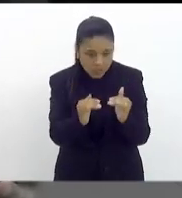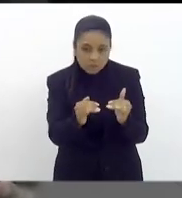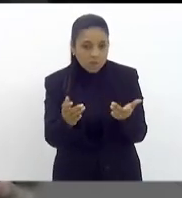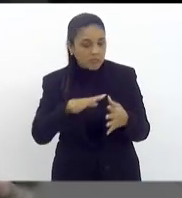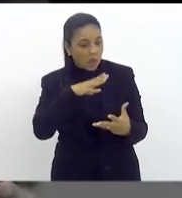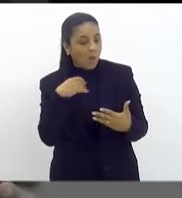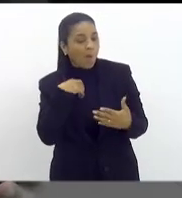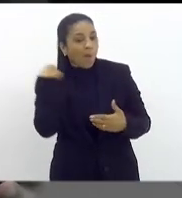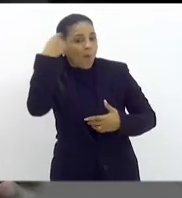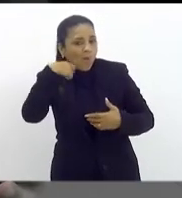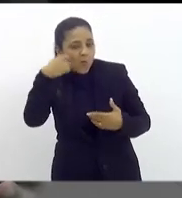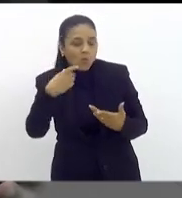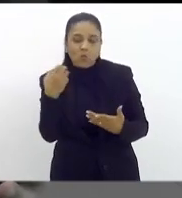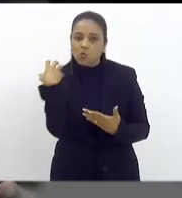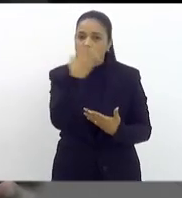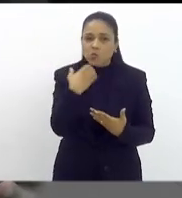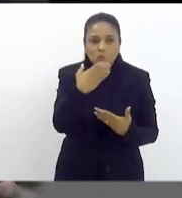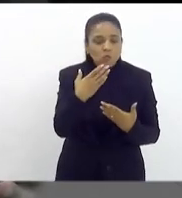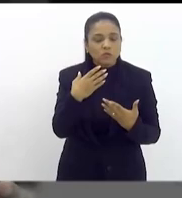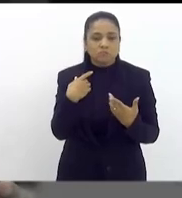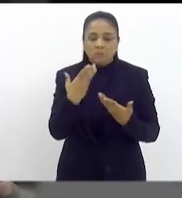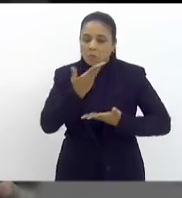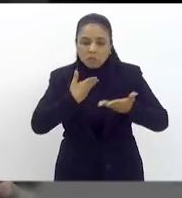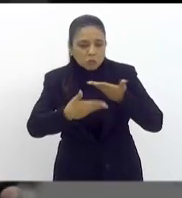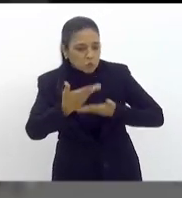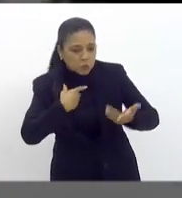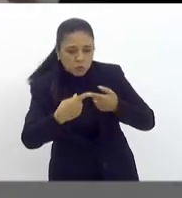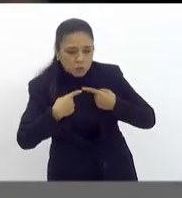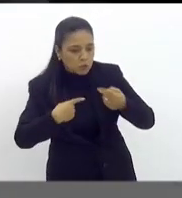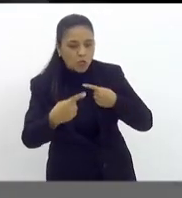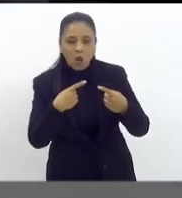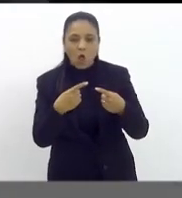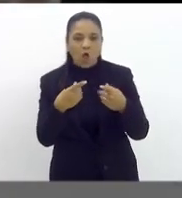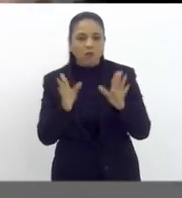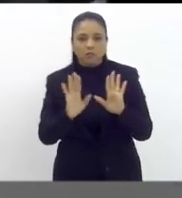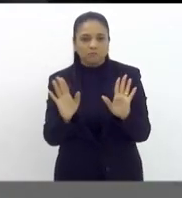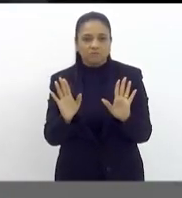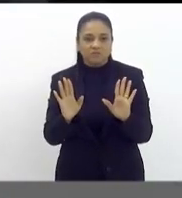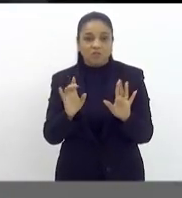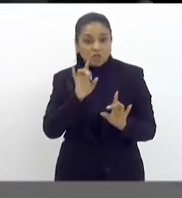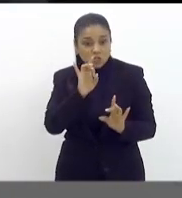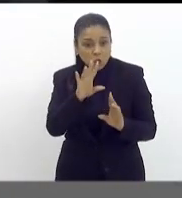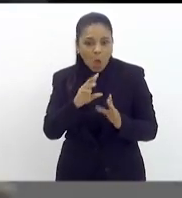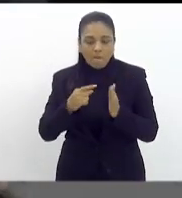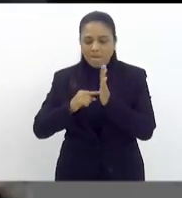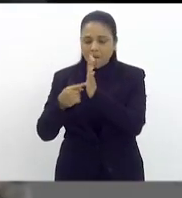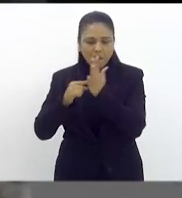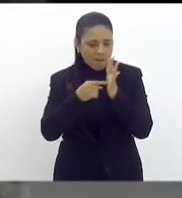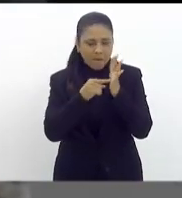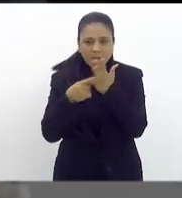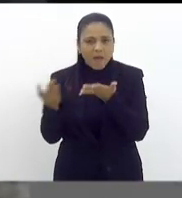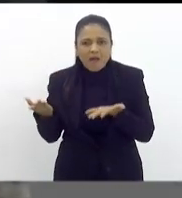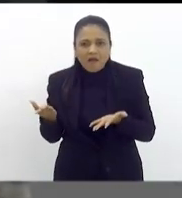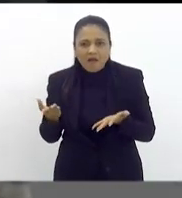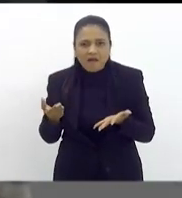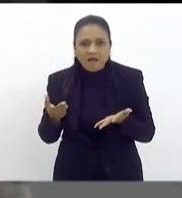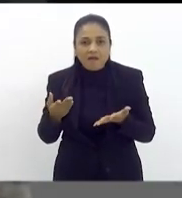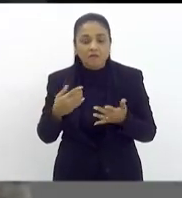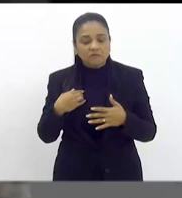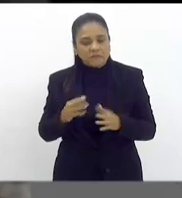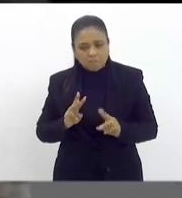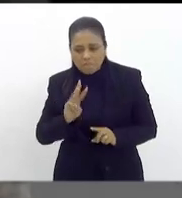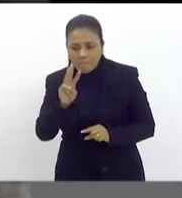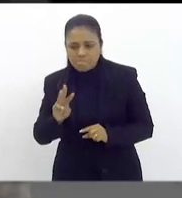respeita o músico, o artista, e não dialoga com o artista. Dialoga só com a máquina. Quando você tenta acessar o ECAD para dialogar